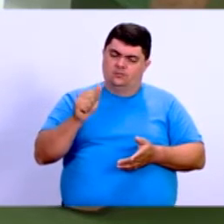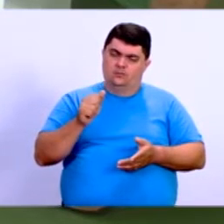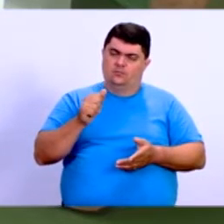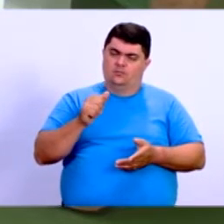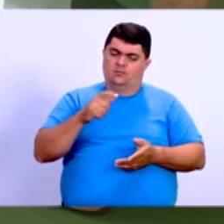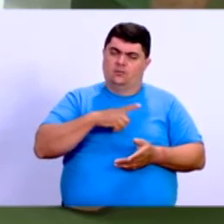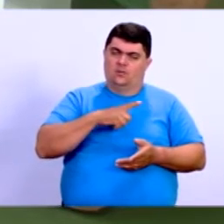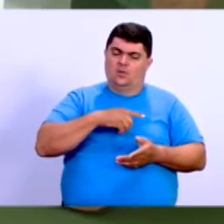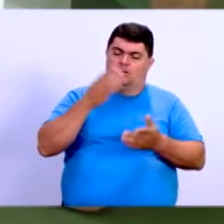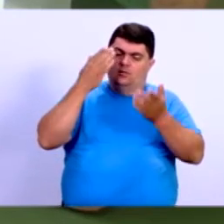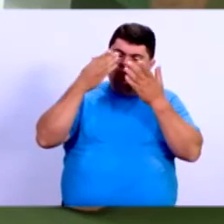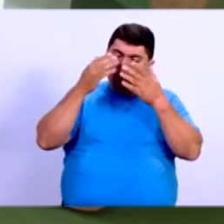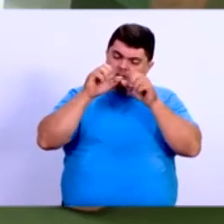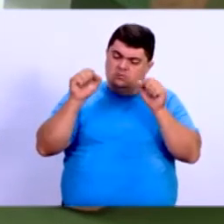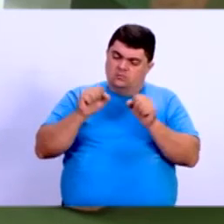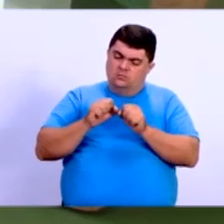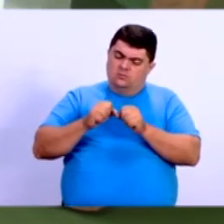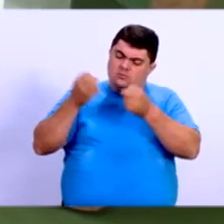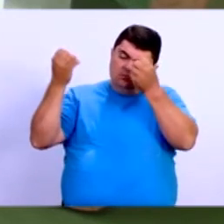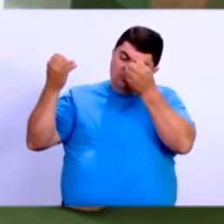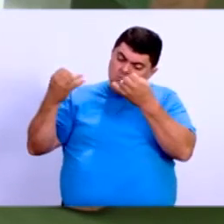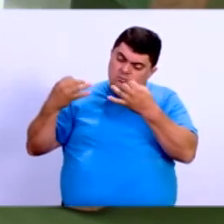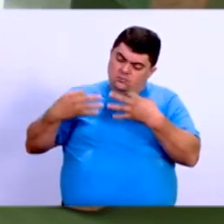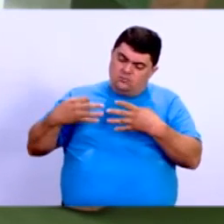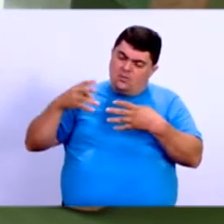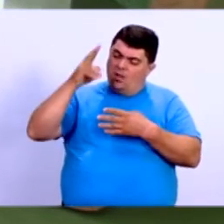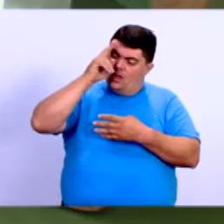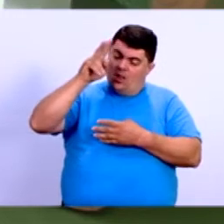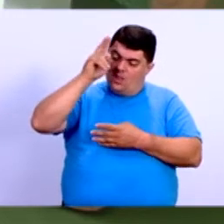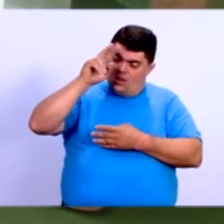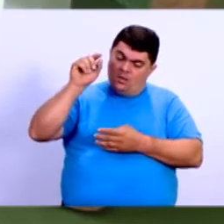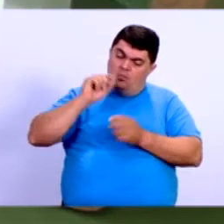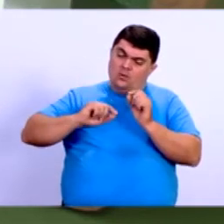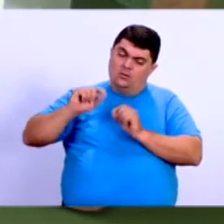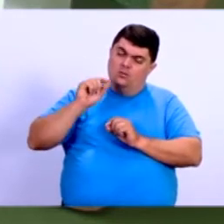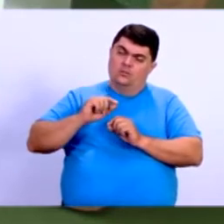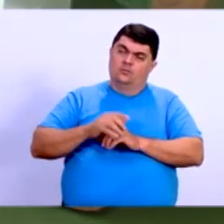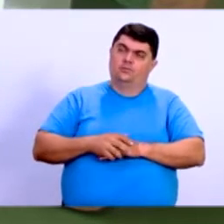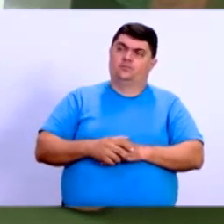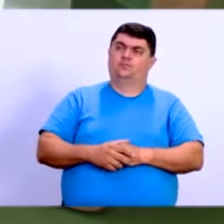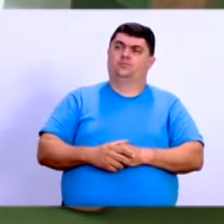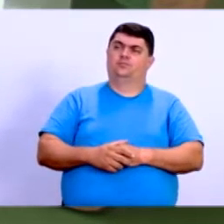essa parte da análise, o que a senhora pode lembrar para os nossos